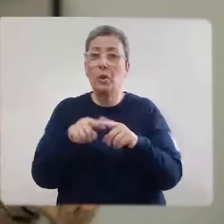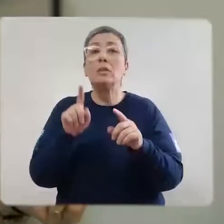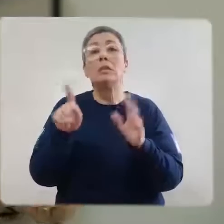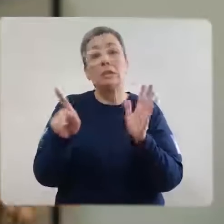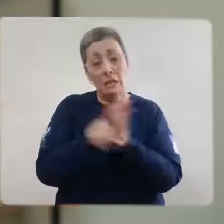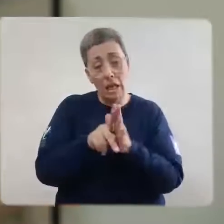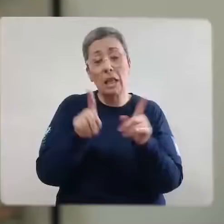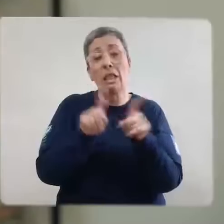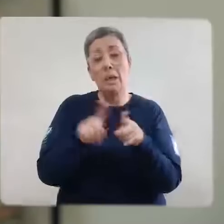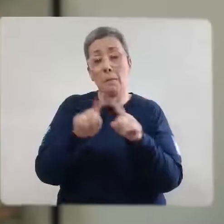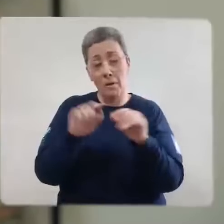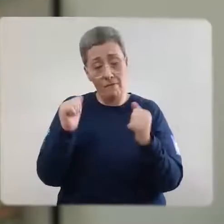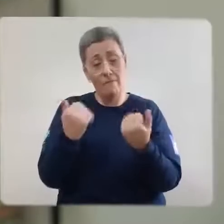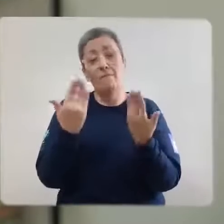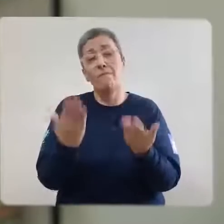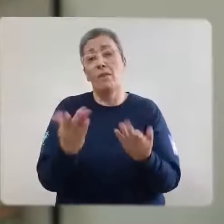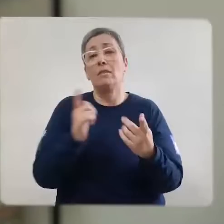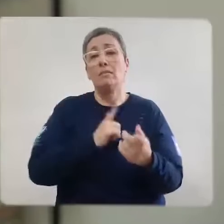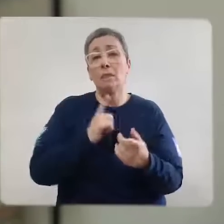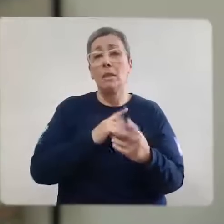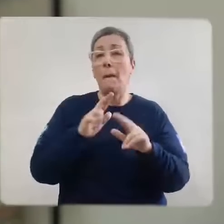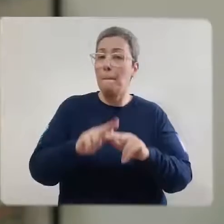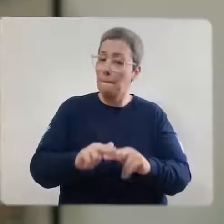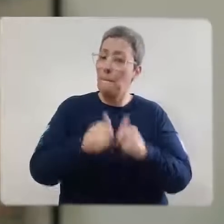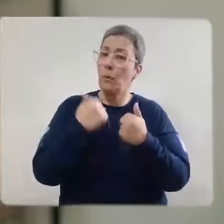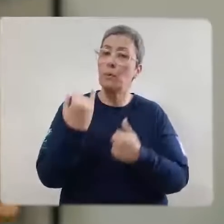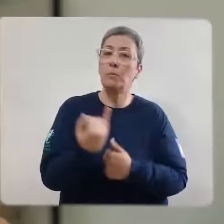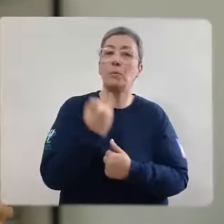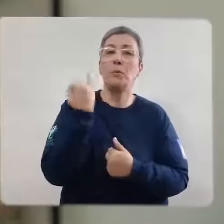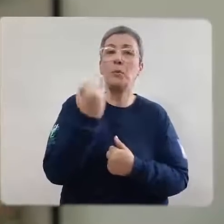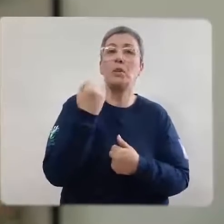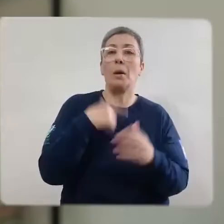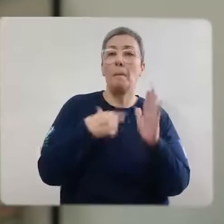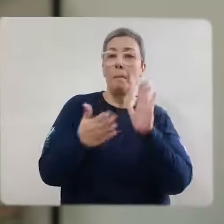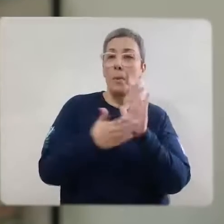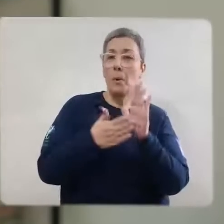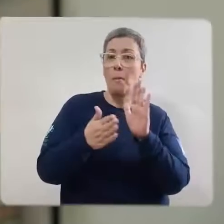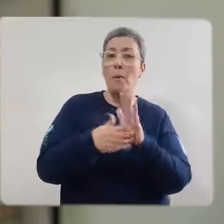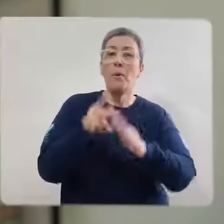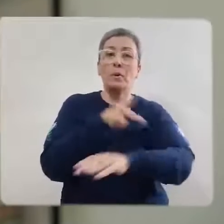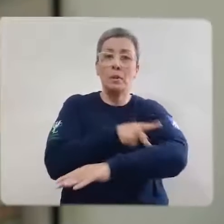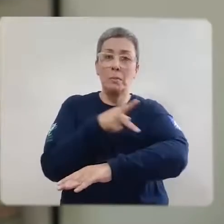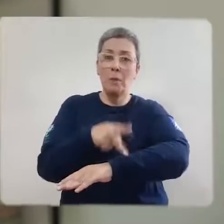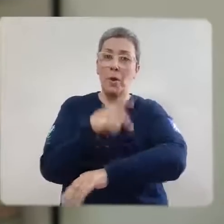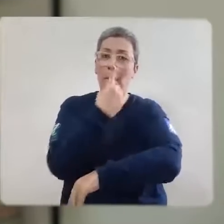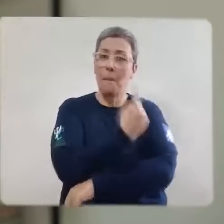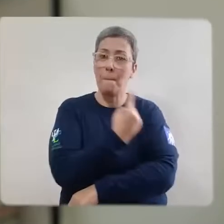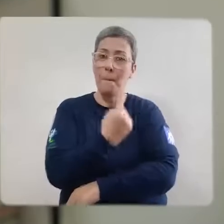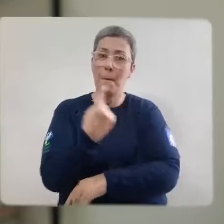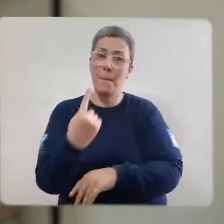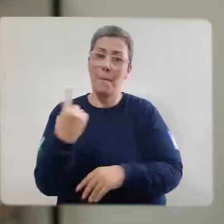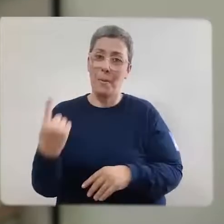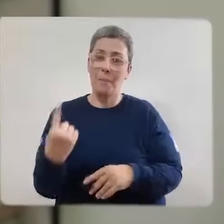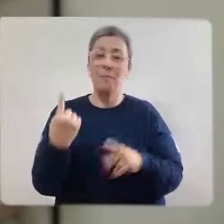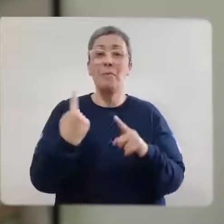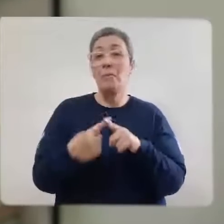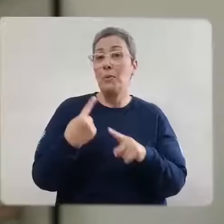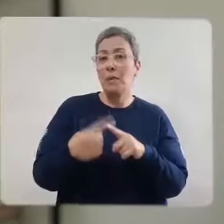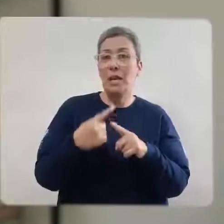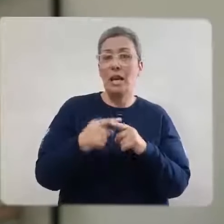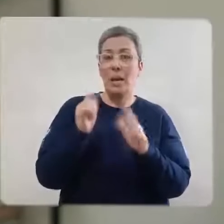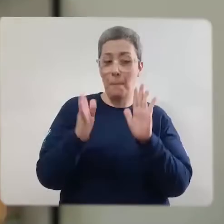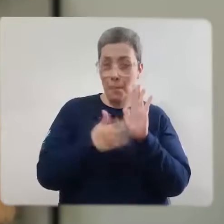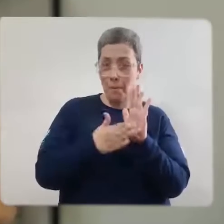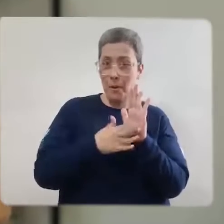sala, também devem ser fora da sala. Por isso que é importante ter uma proposta pedagógica individualizada. Por quê?